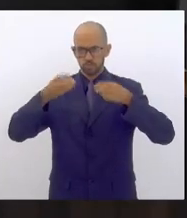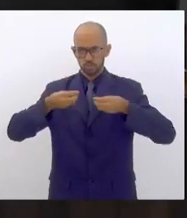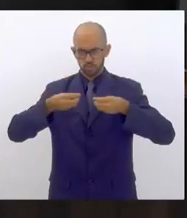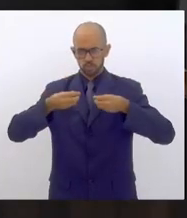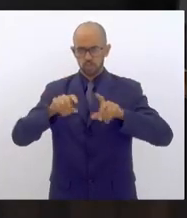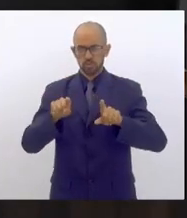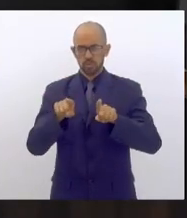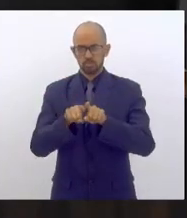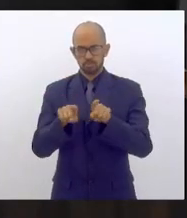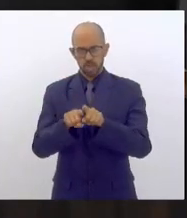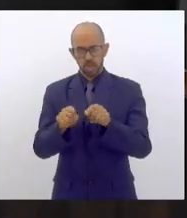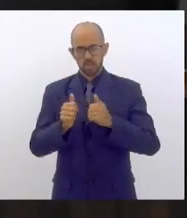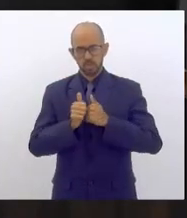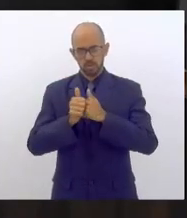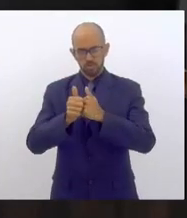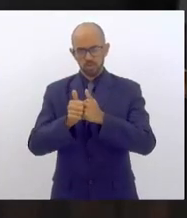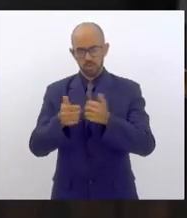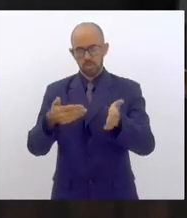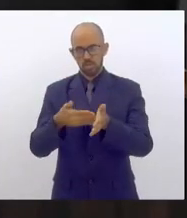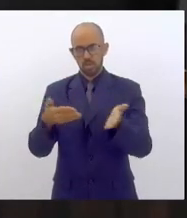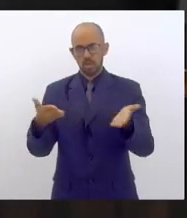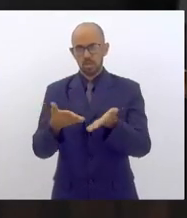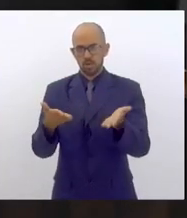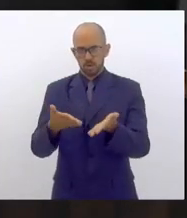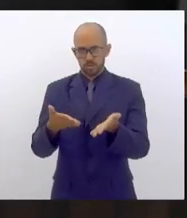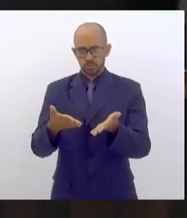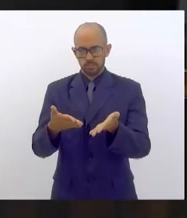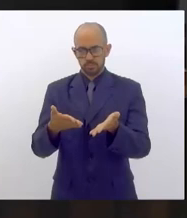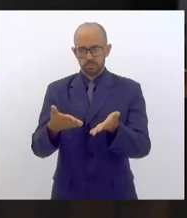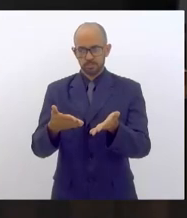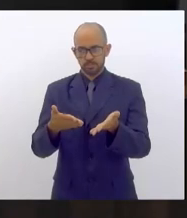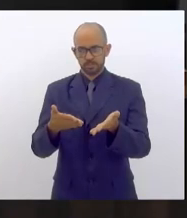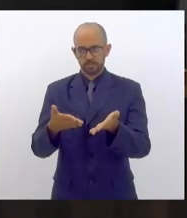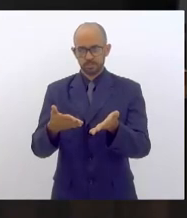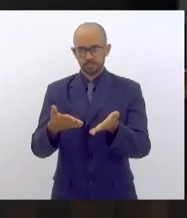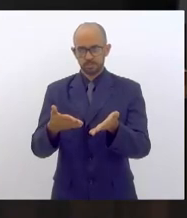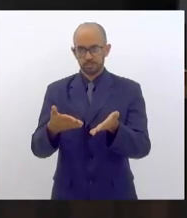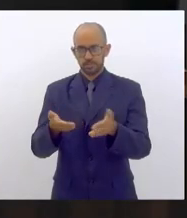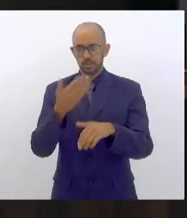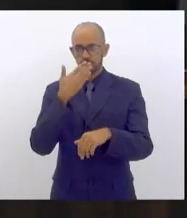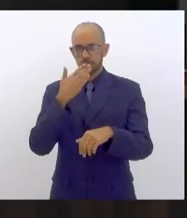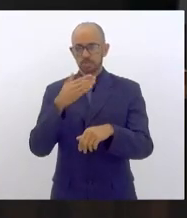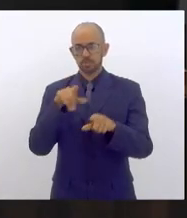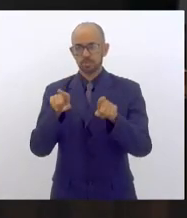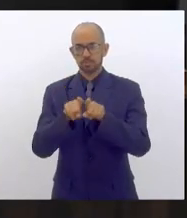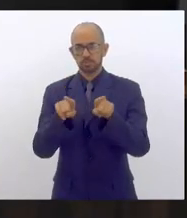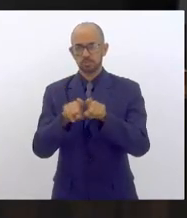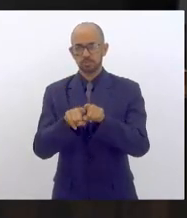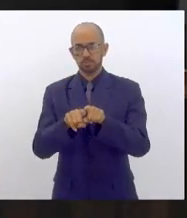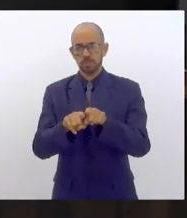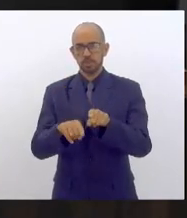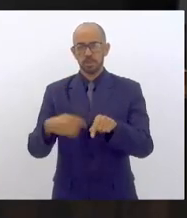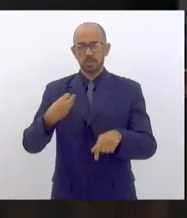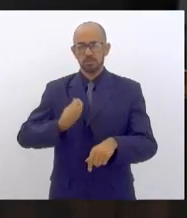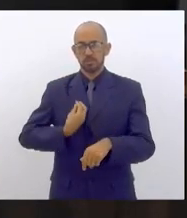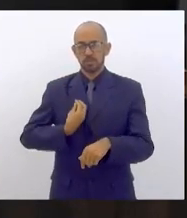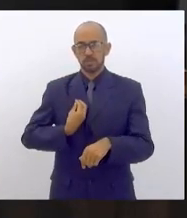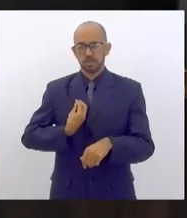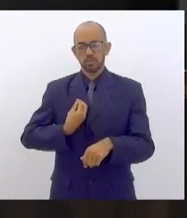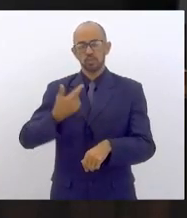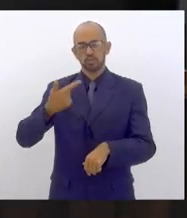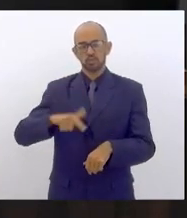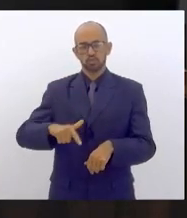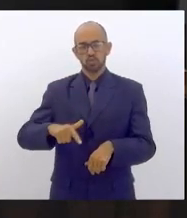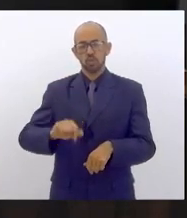nos acompanharam até agora e solicitando a presença de vocês